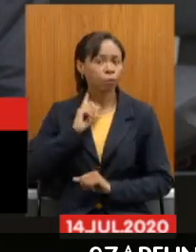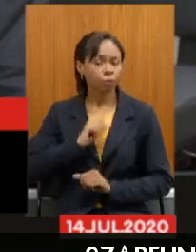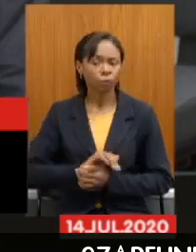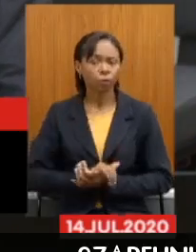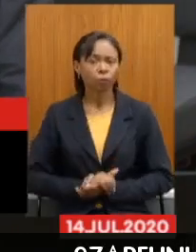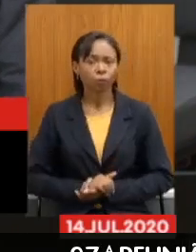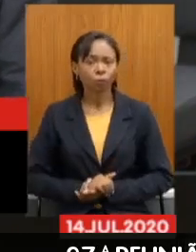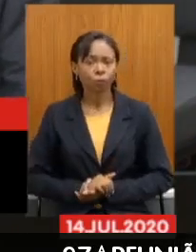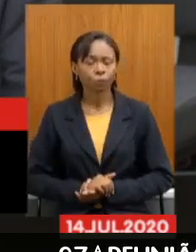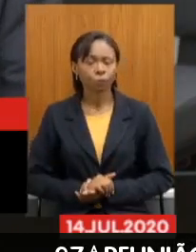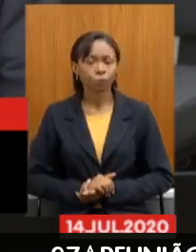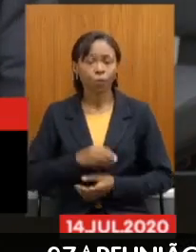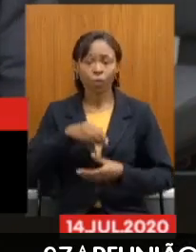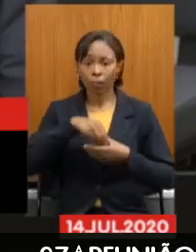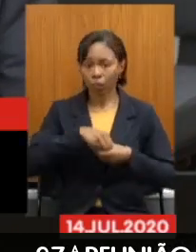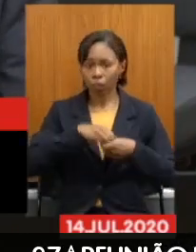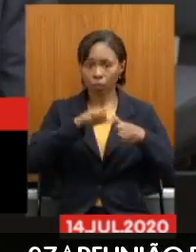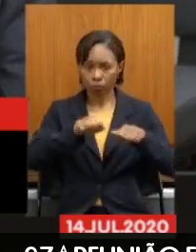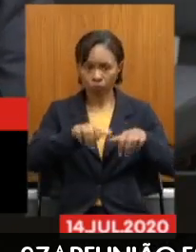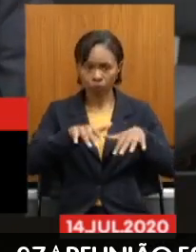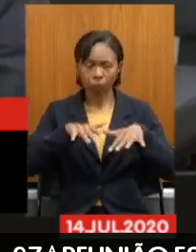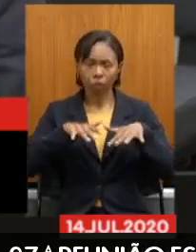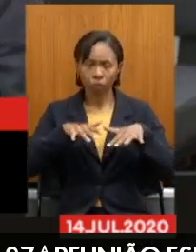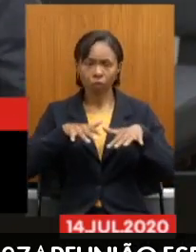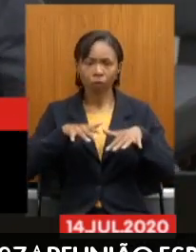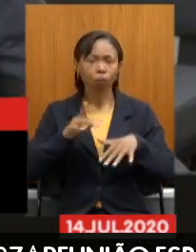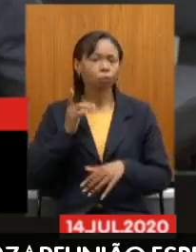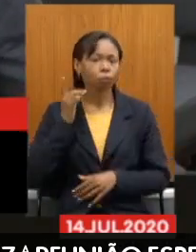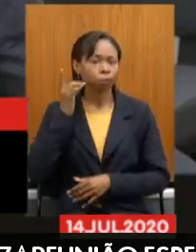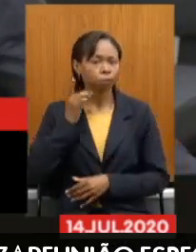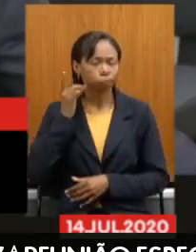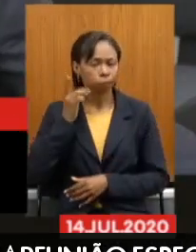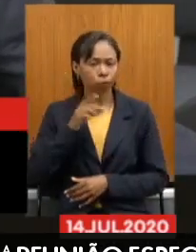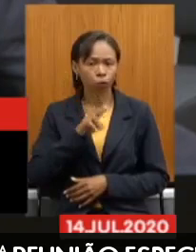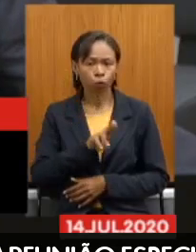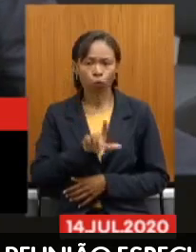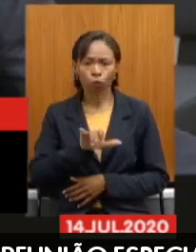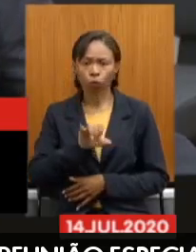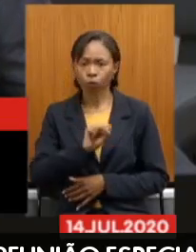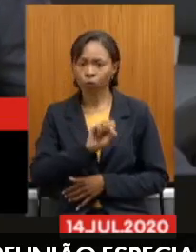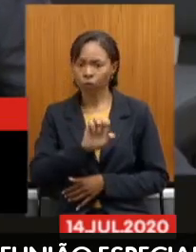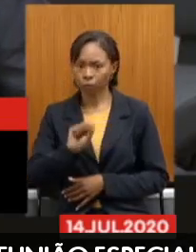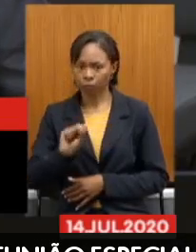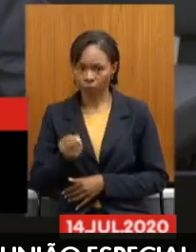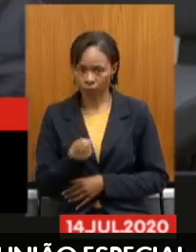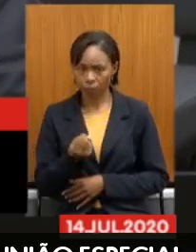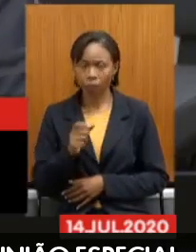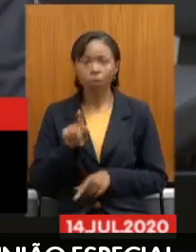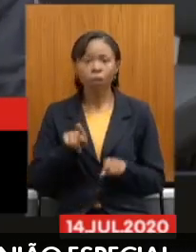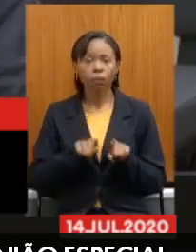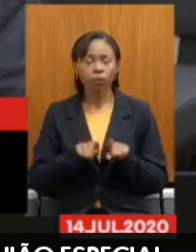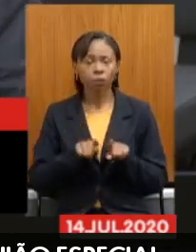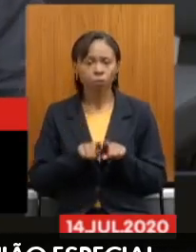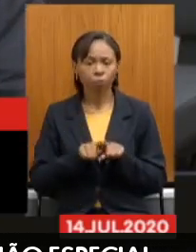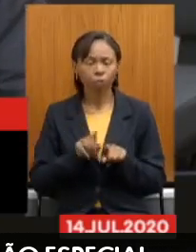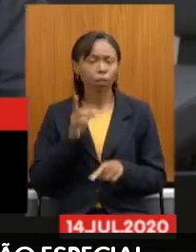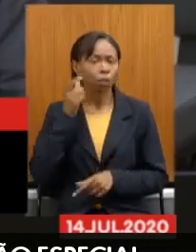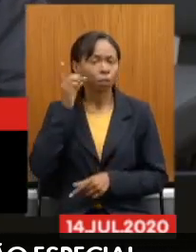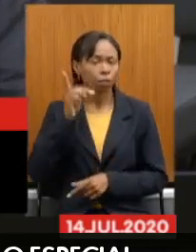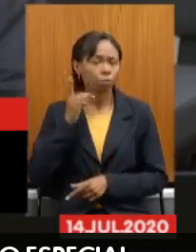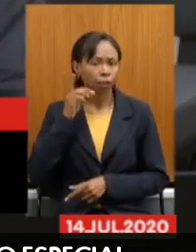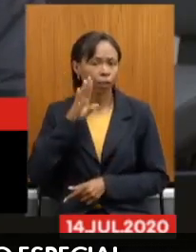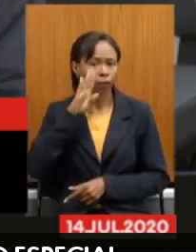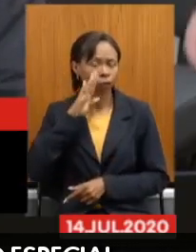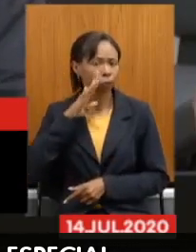Em plenário estão presentes o deputado Ulisses Gomes e também a deputada